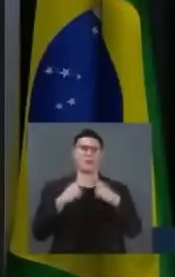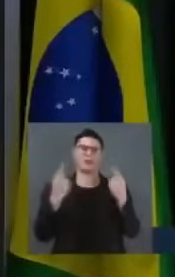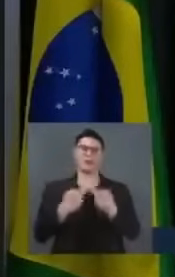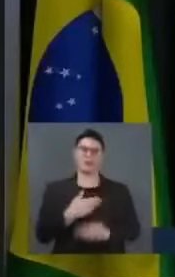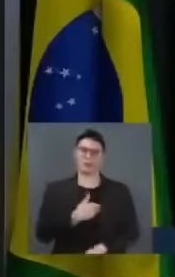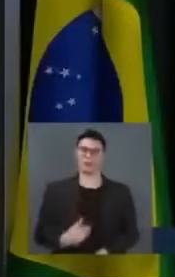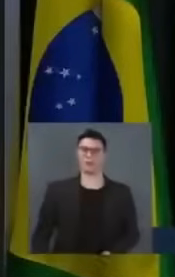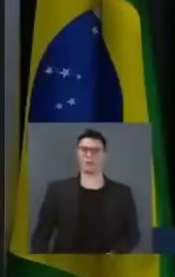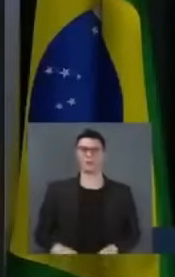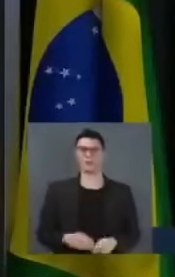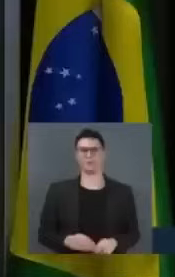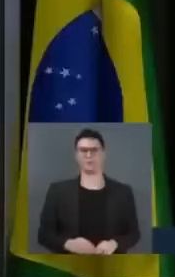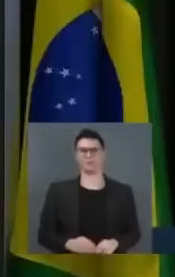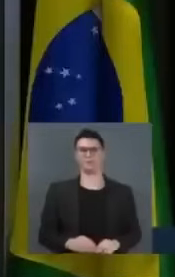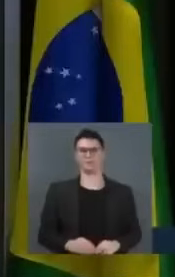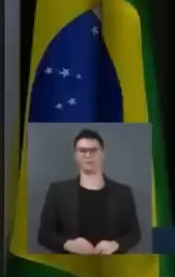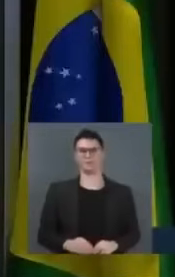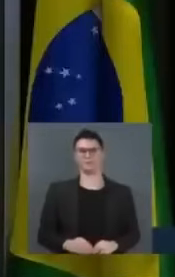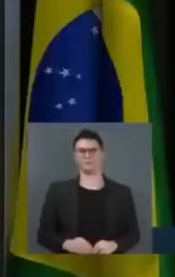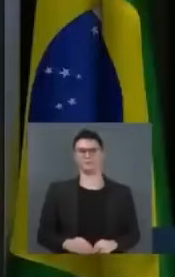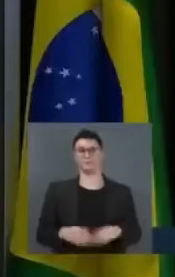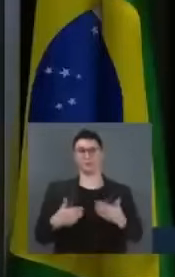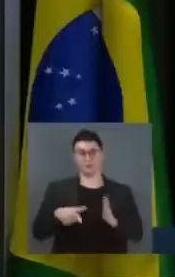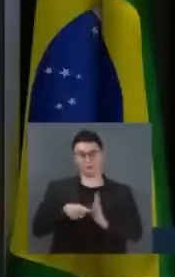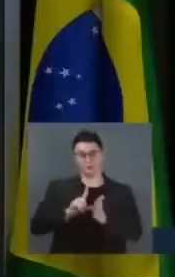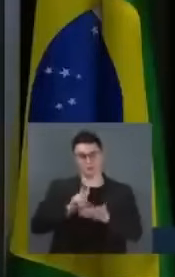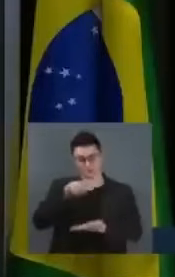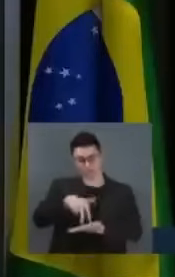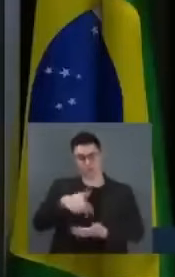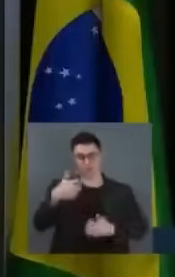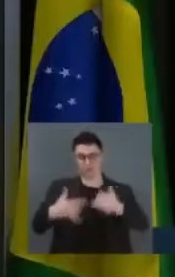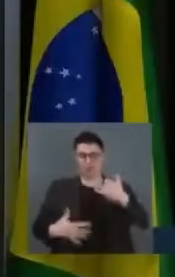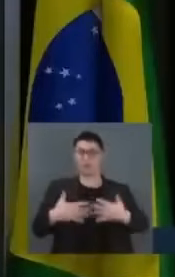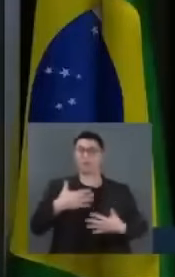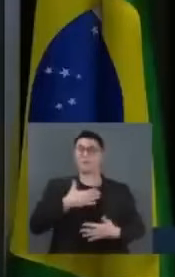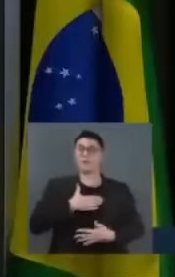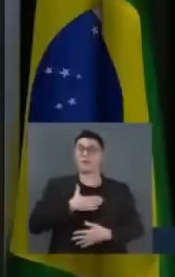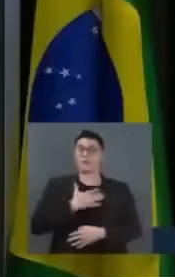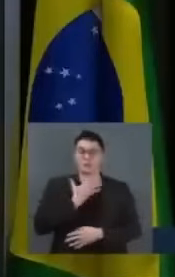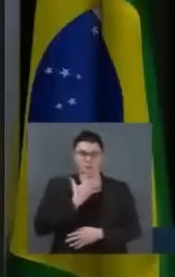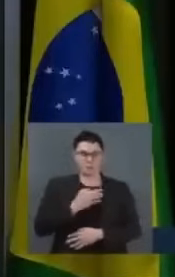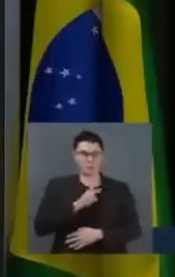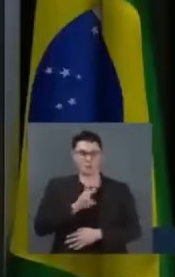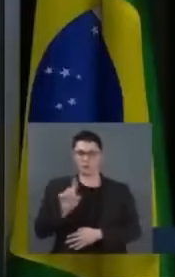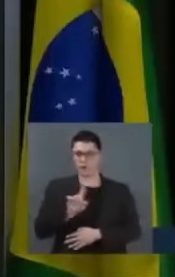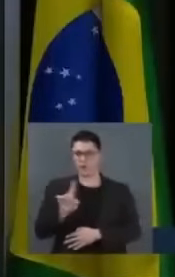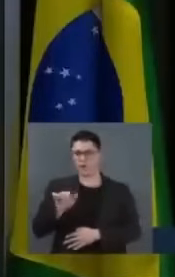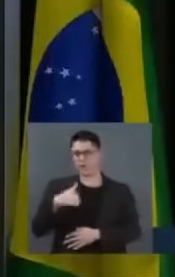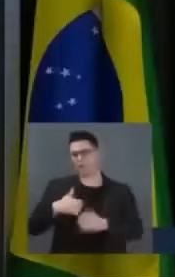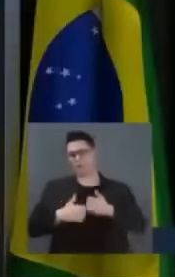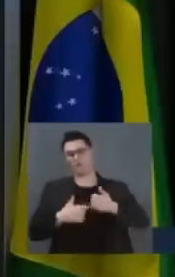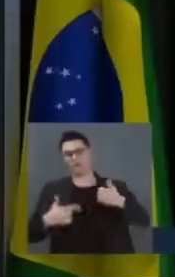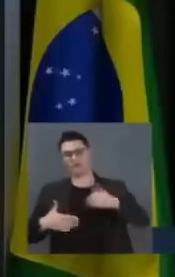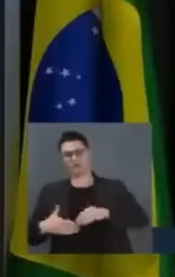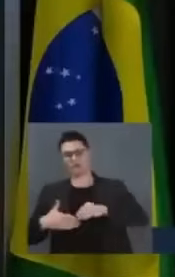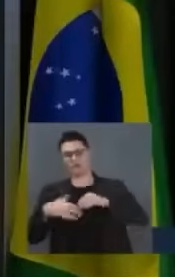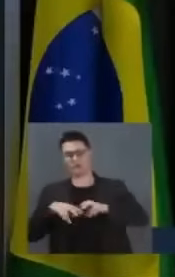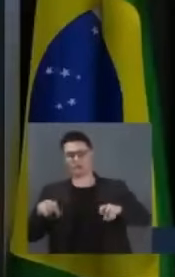pública. E sobre isso, eu estou até me antecipando, eu estou falando por mim mesma, nem como vice-líder da bancada feminina,